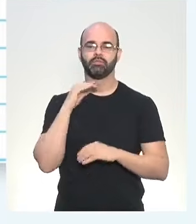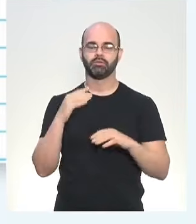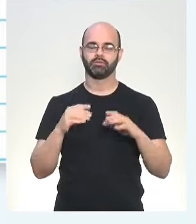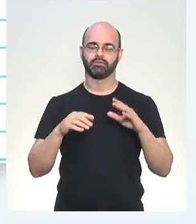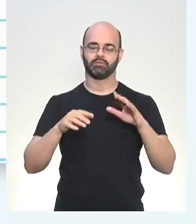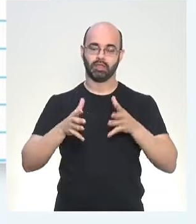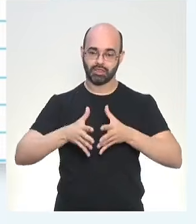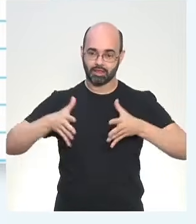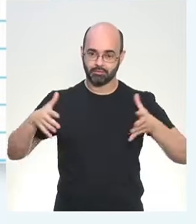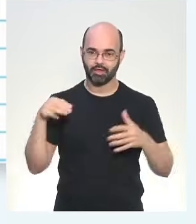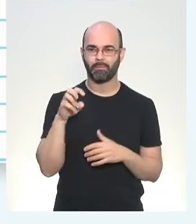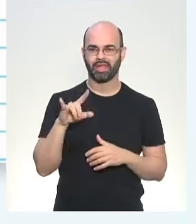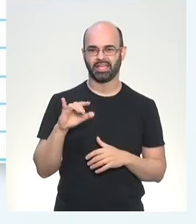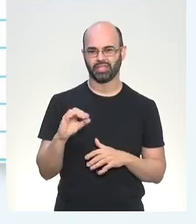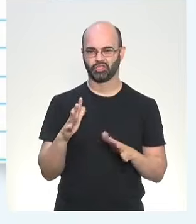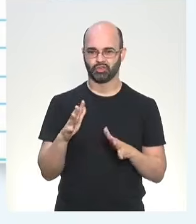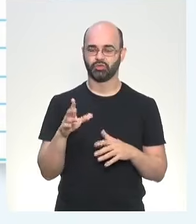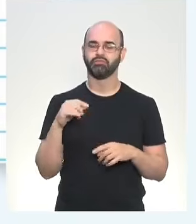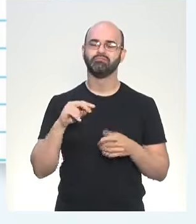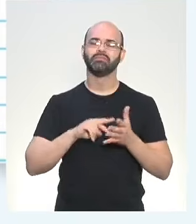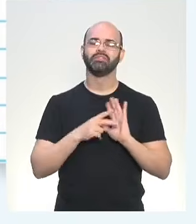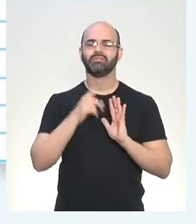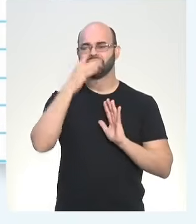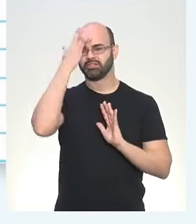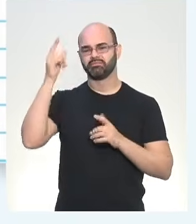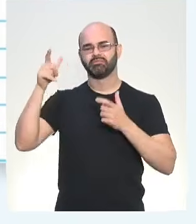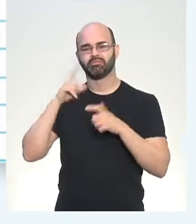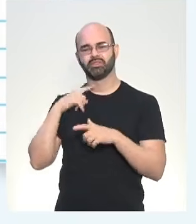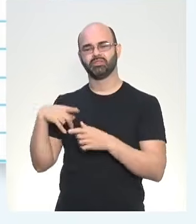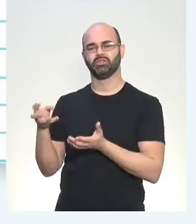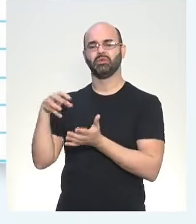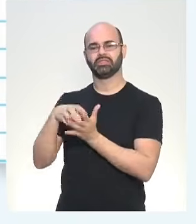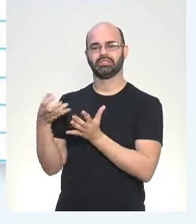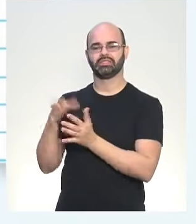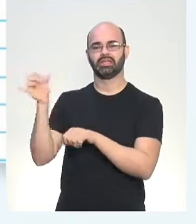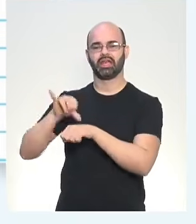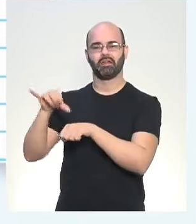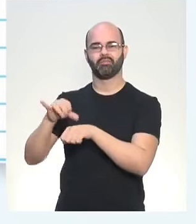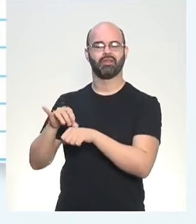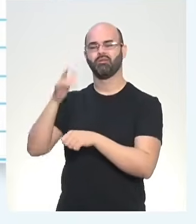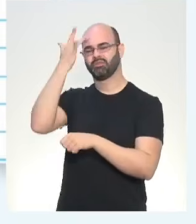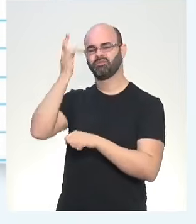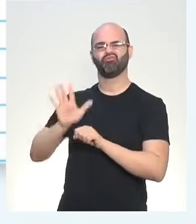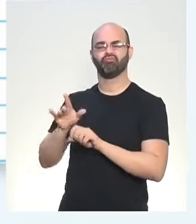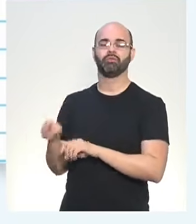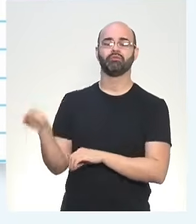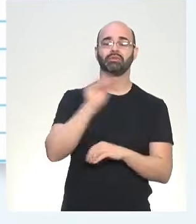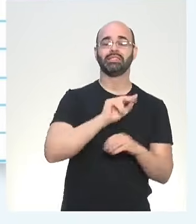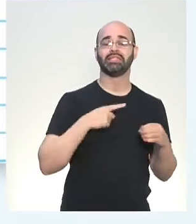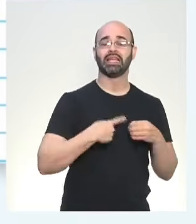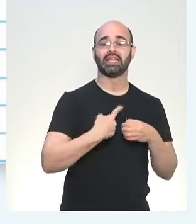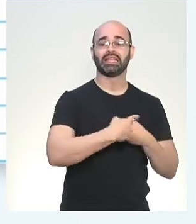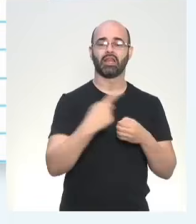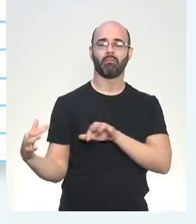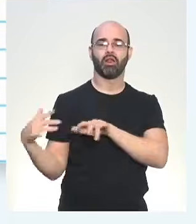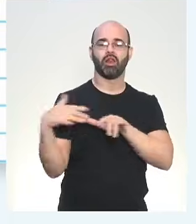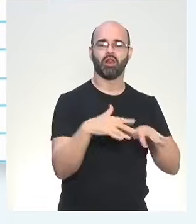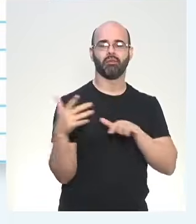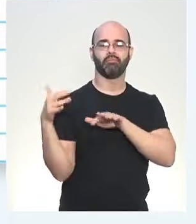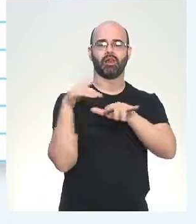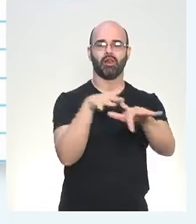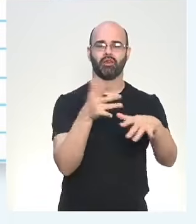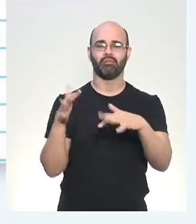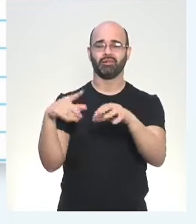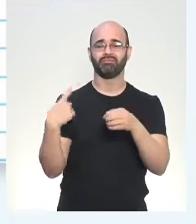forma geral, muitas pessoas estão deixando as capitais dos estados para morarem em cidades do interior. Assim, quase todas as grandes